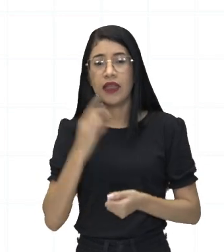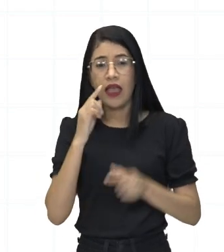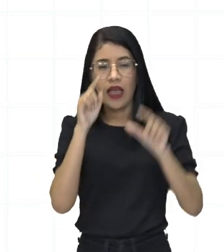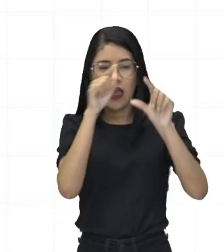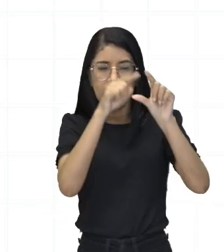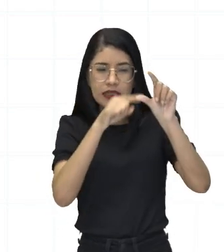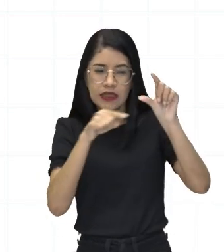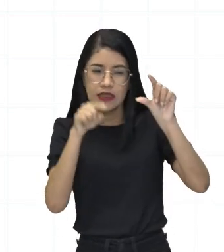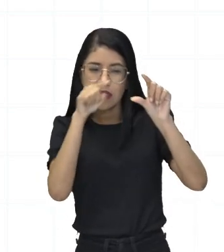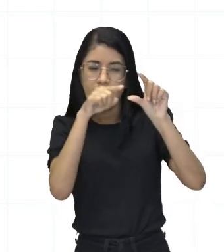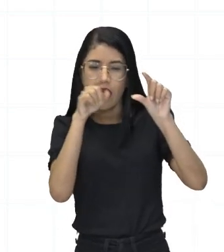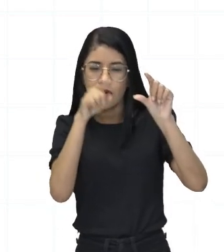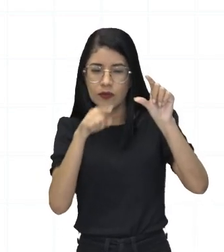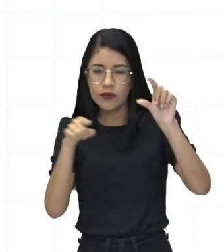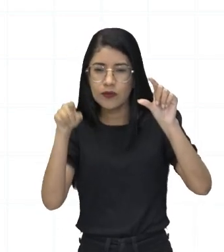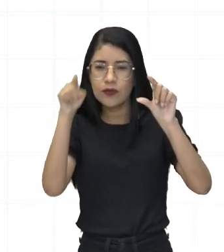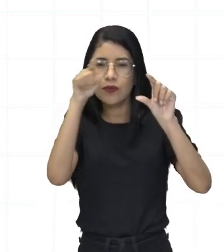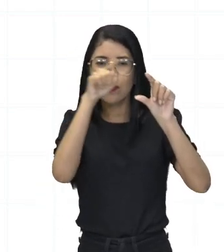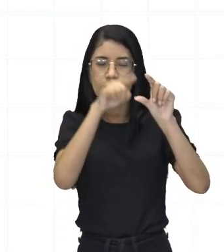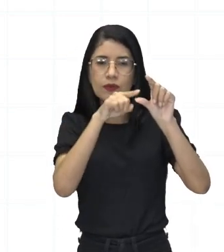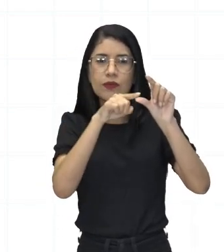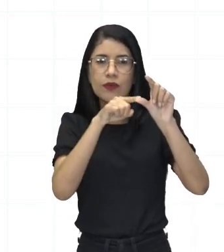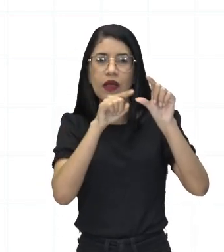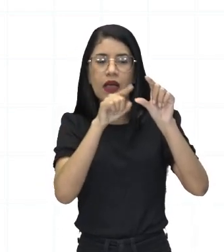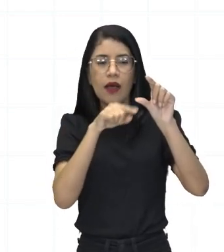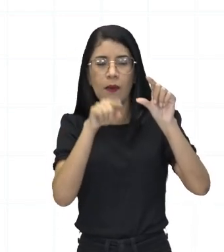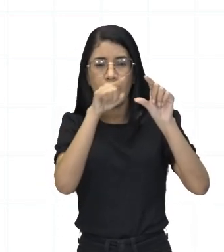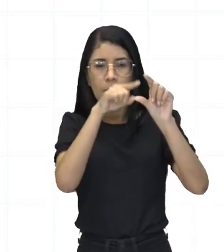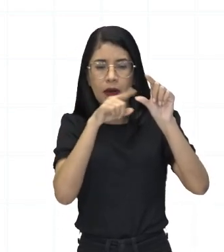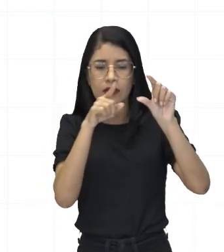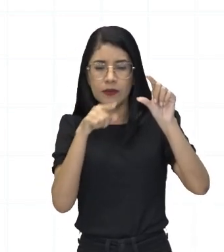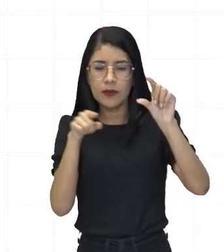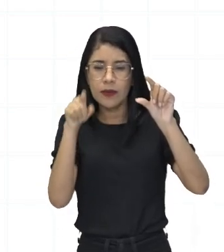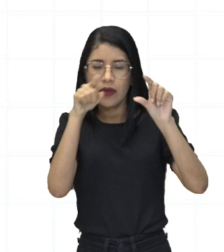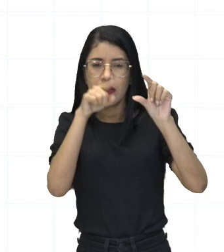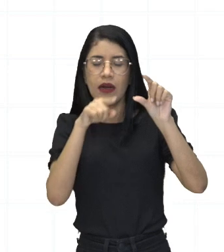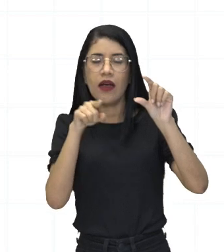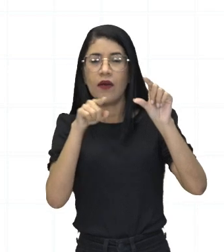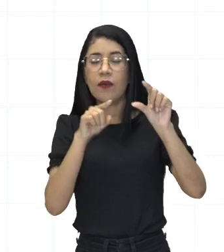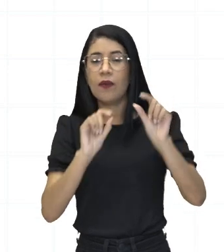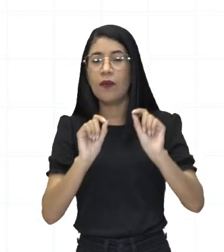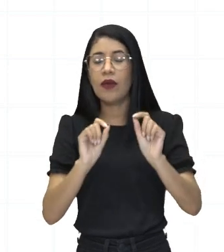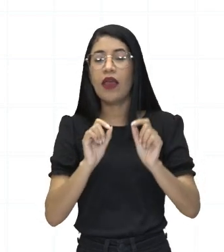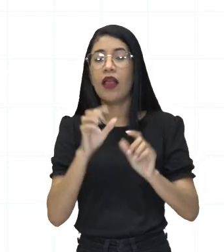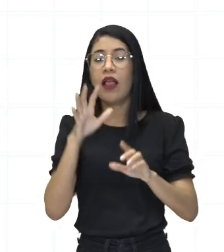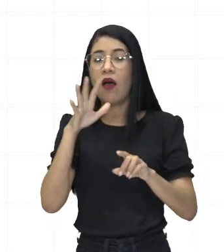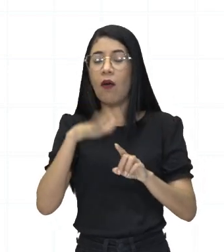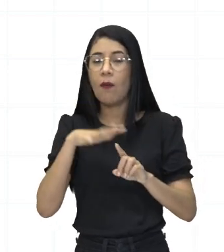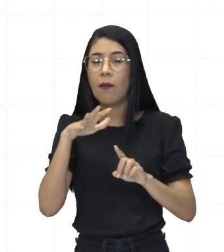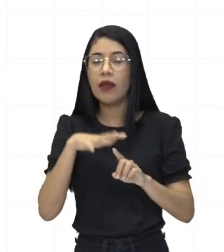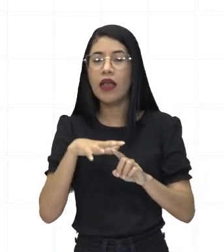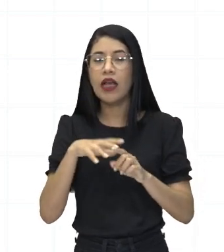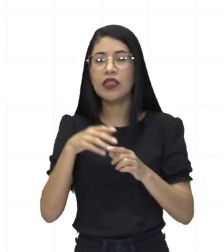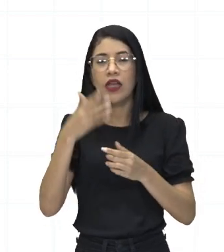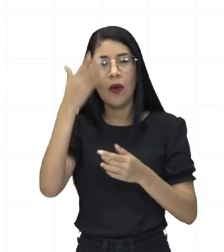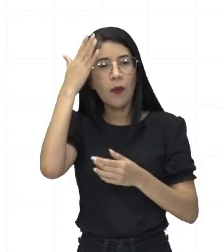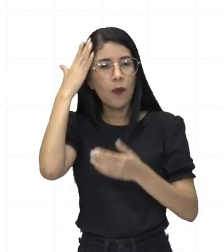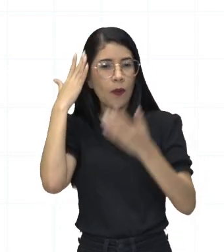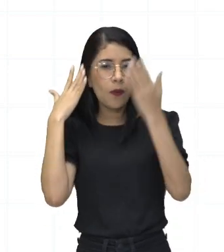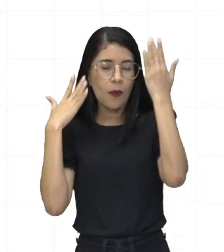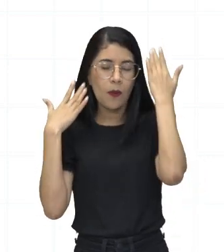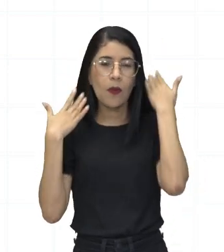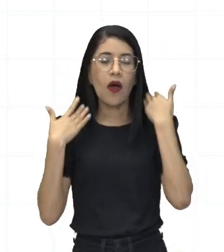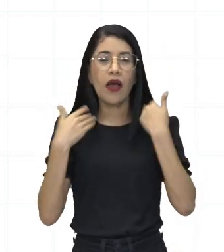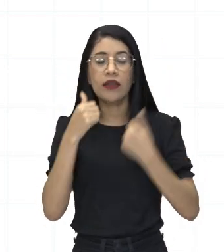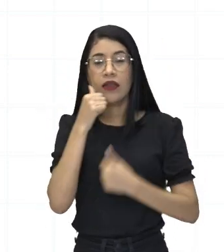vendo aí, que essas partes assim, como se fosse aí espiral, né? Ela faz uma homenagem aos cabelos das mulheres gregas.